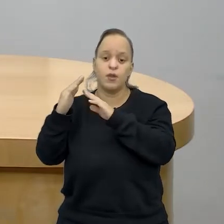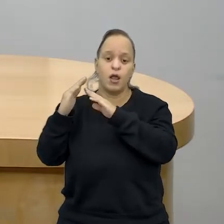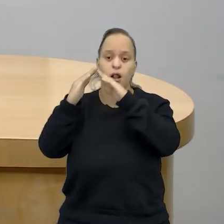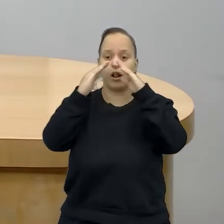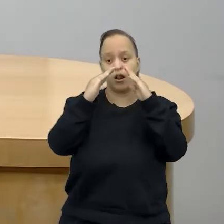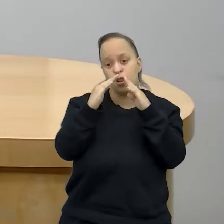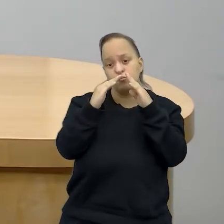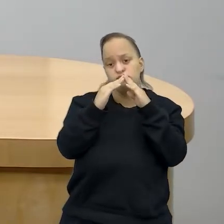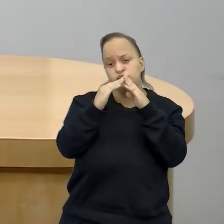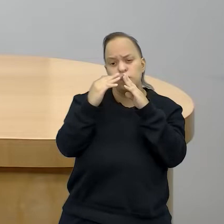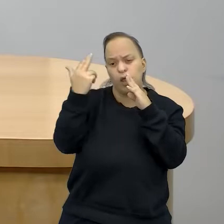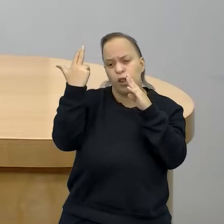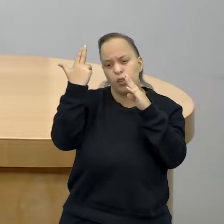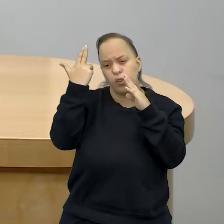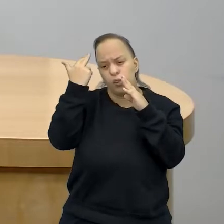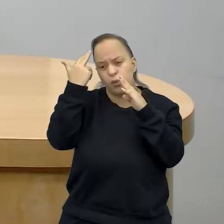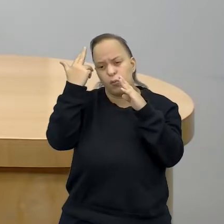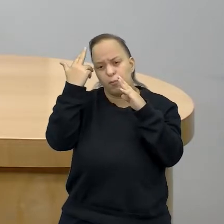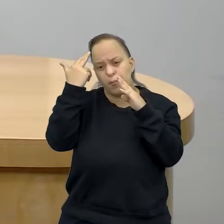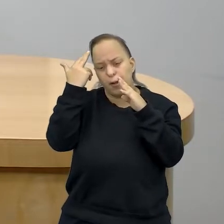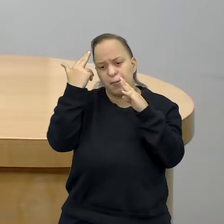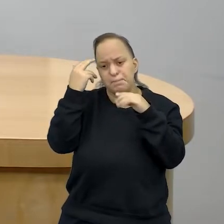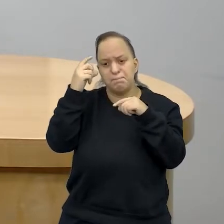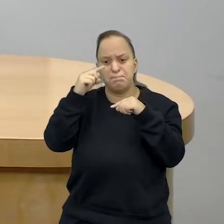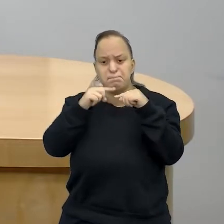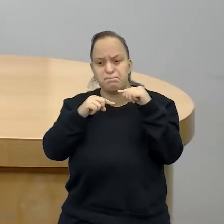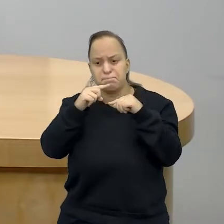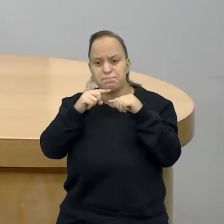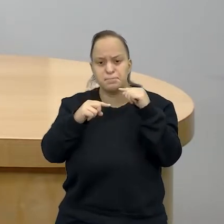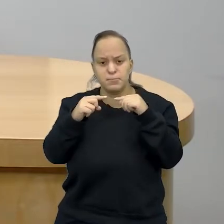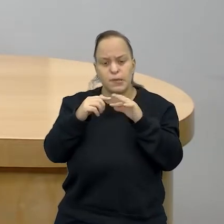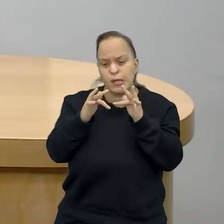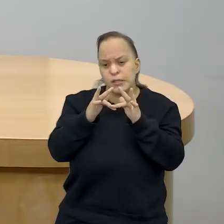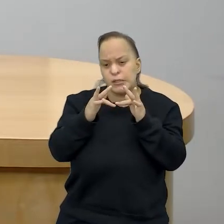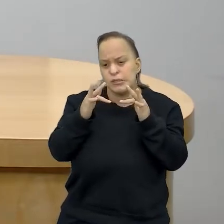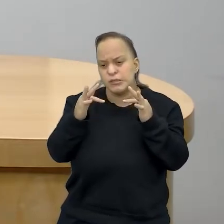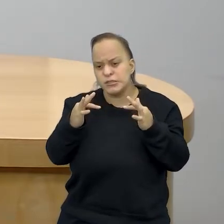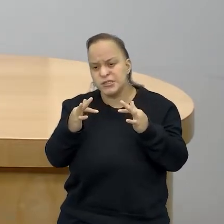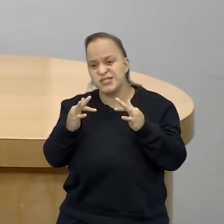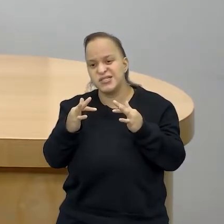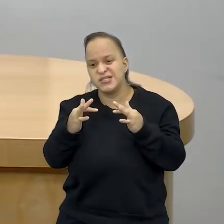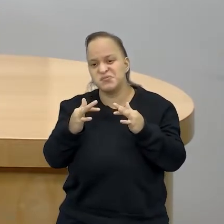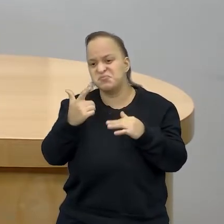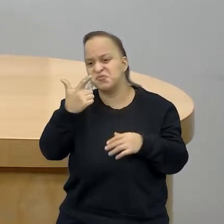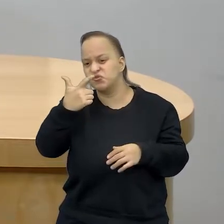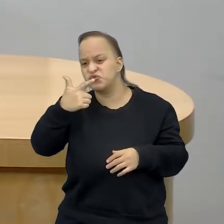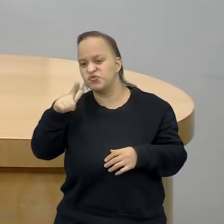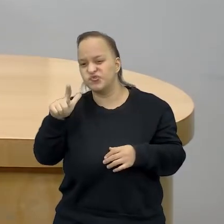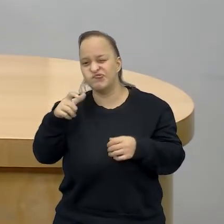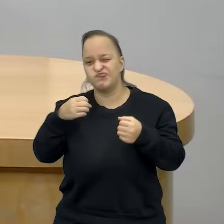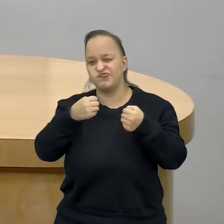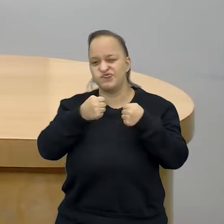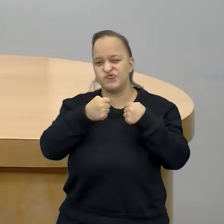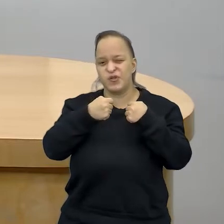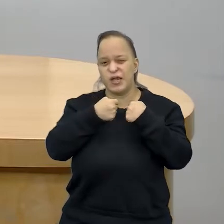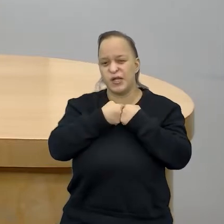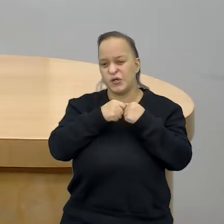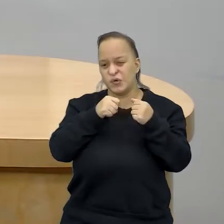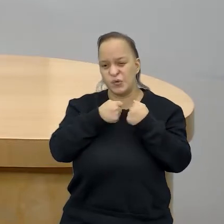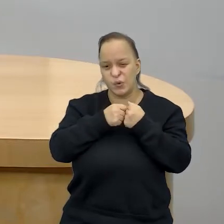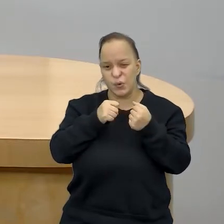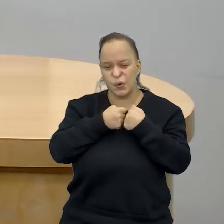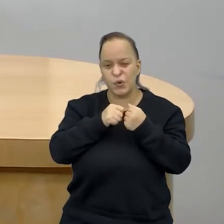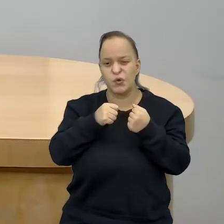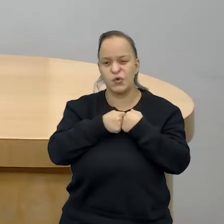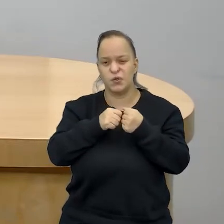convencionais, né? A gente falou também dos minimalistas, né? As casas container, geralmente o pessoal é minimalista